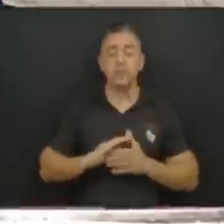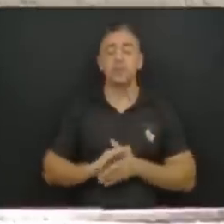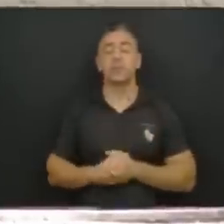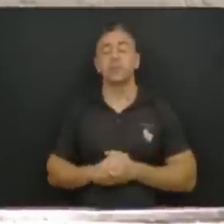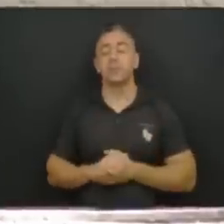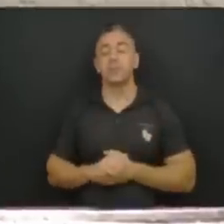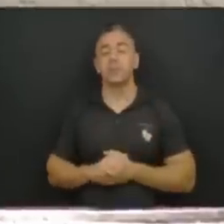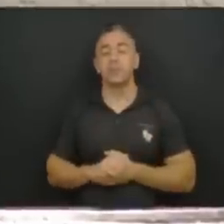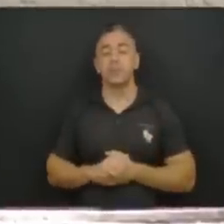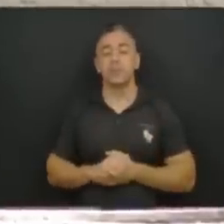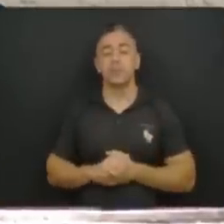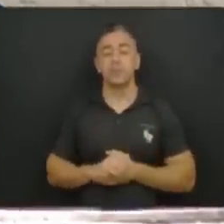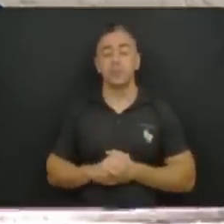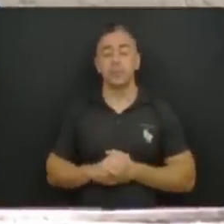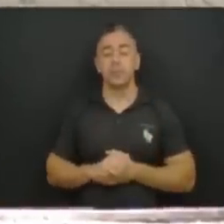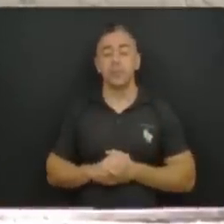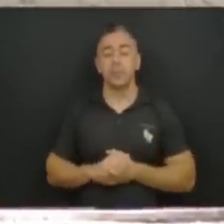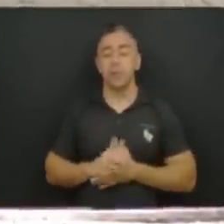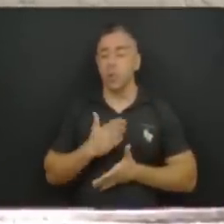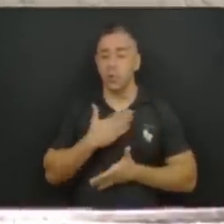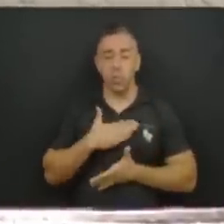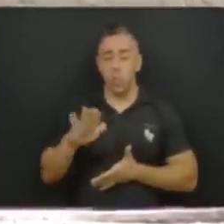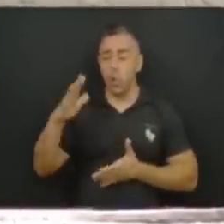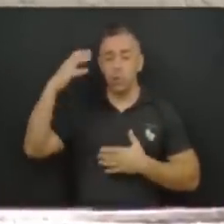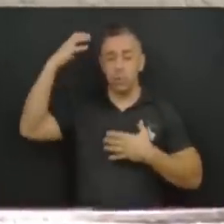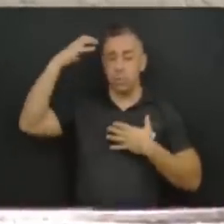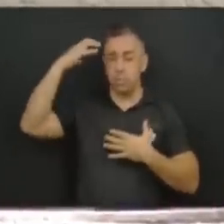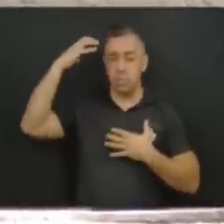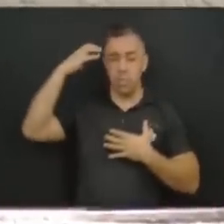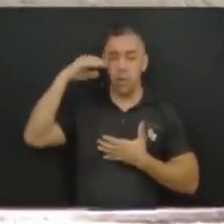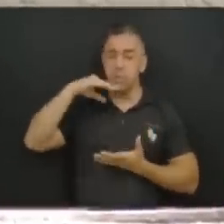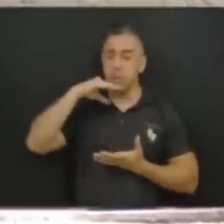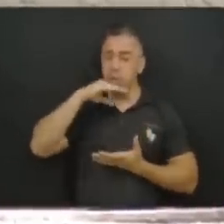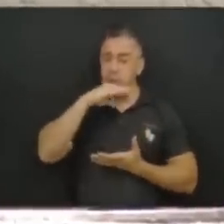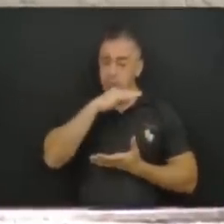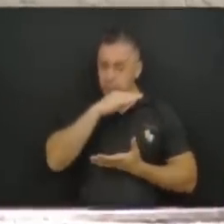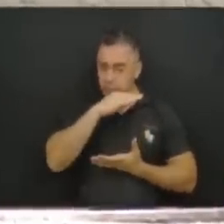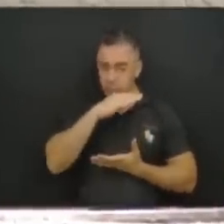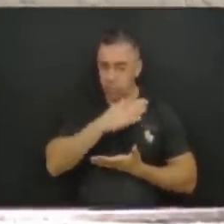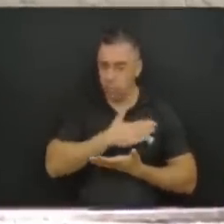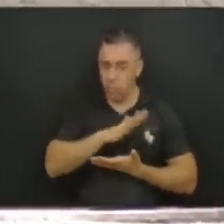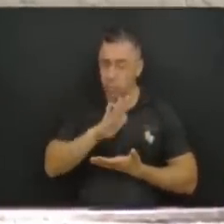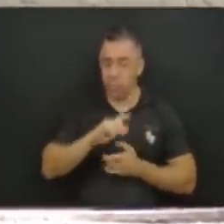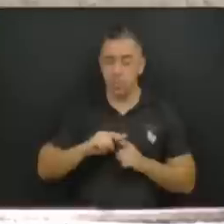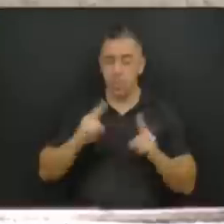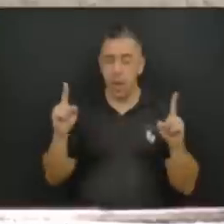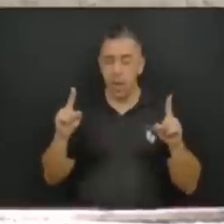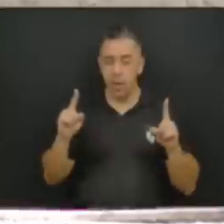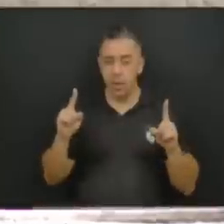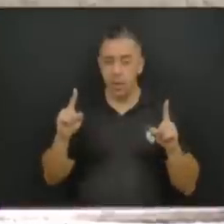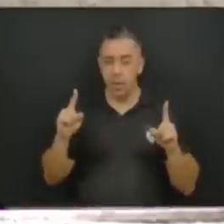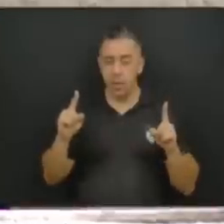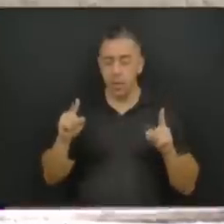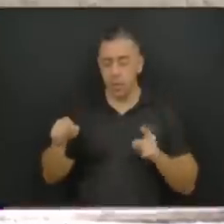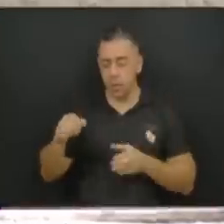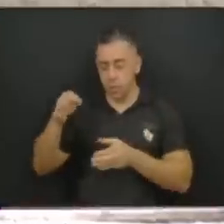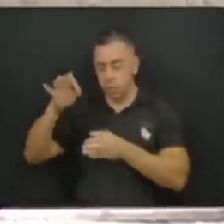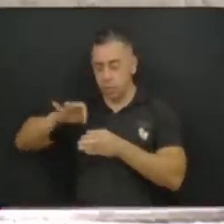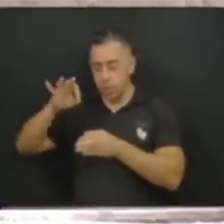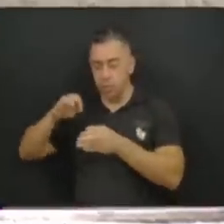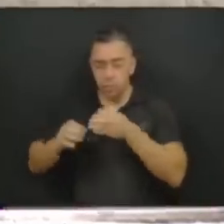eu não sou adepto a molho quente seu gosto do banho frio mas depois e eu domingo